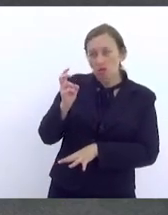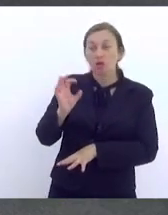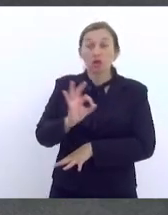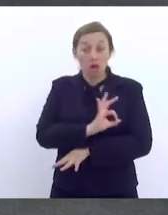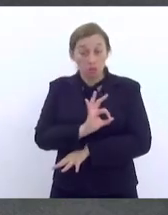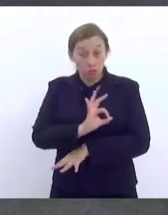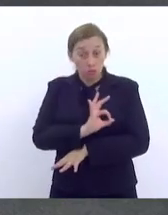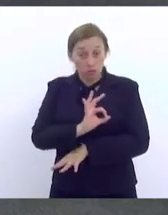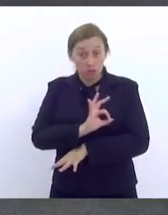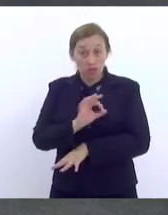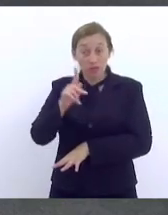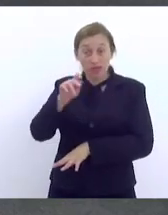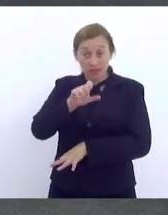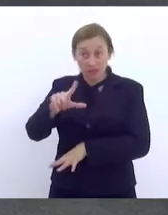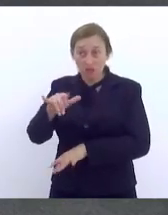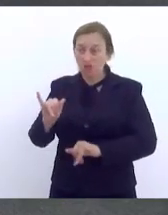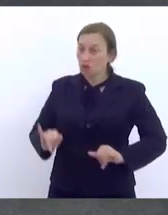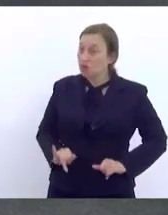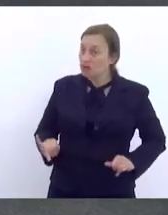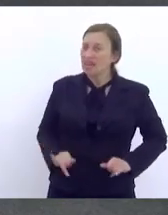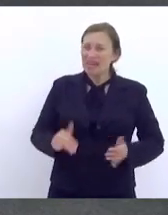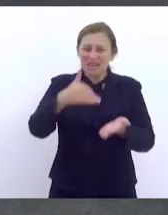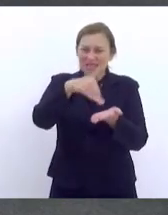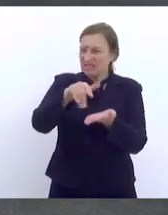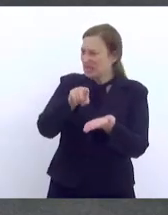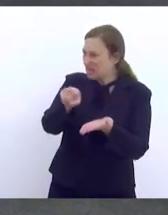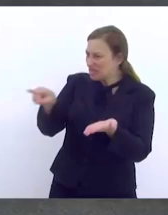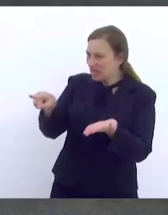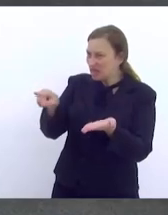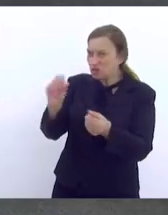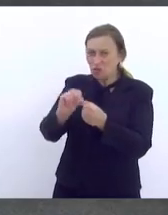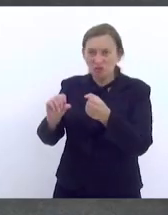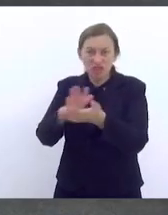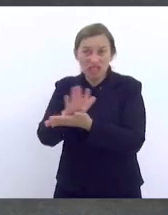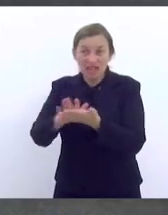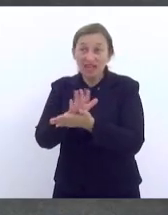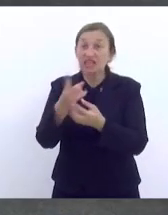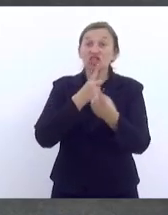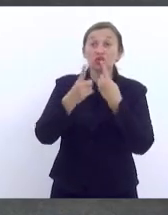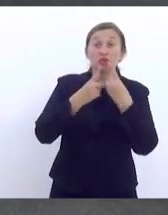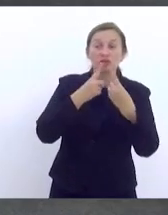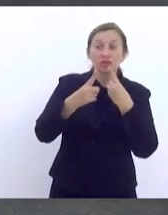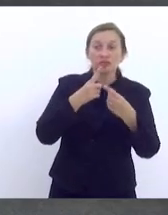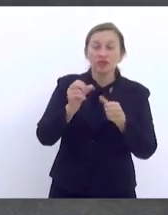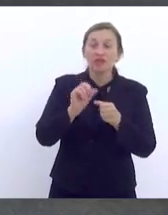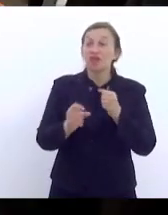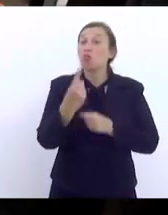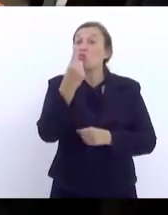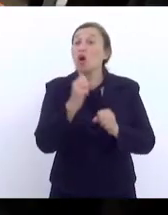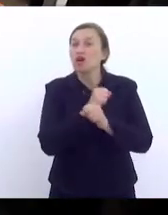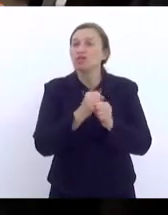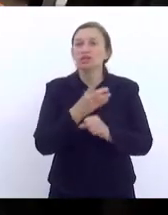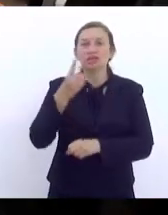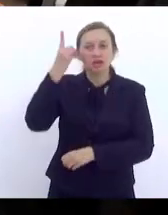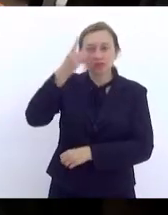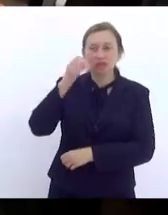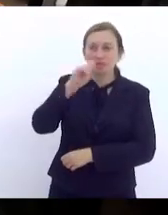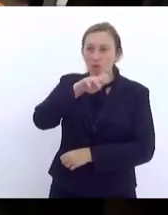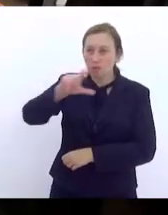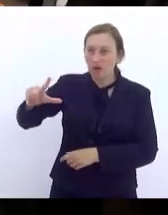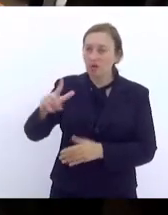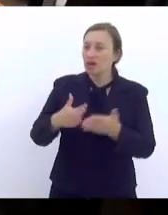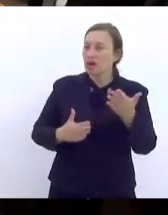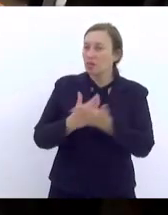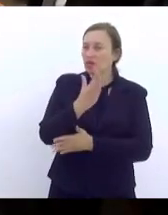penal tem sido submetida essa secretária não fez até o presente momento a discussão A gente vai fazer um ano Deputado pobel que aprovamos